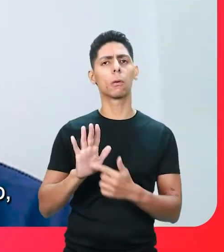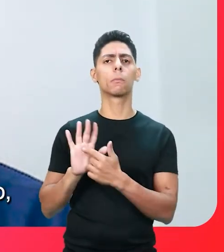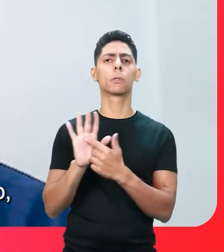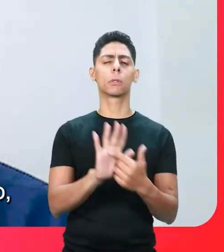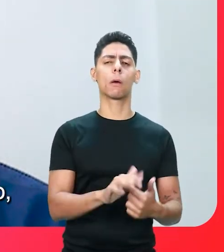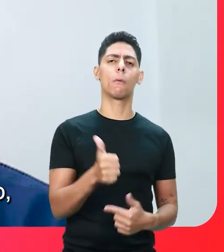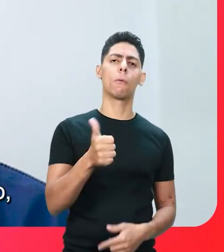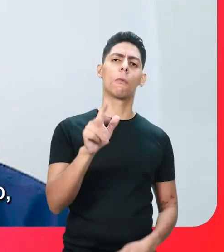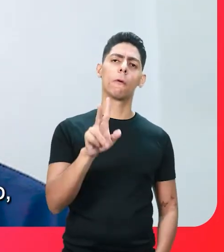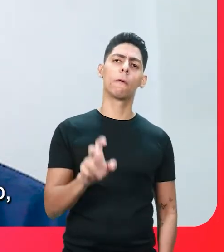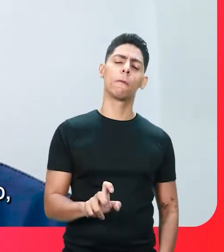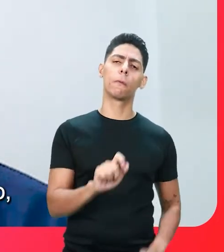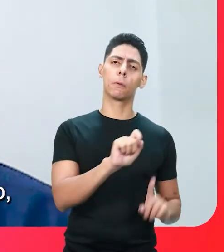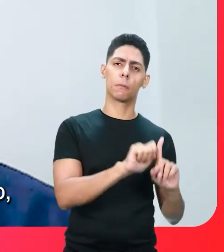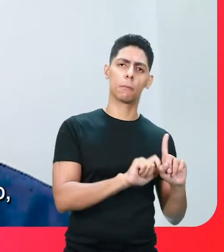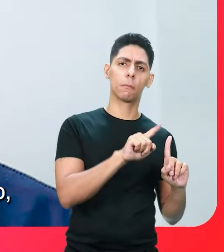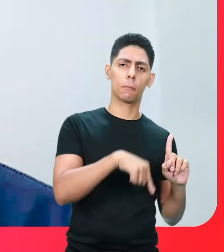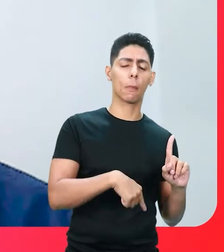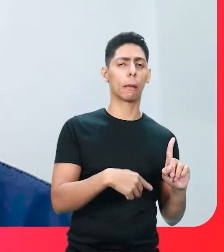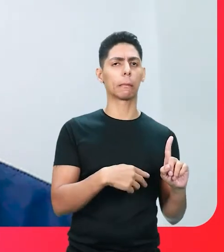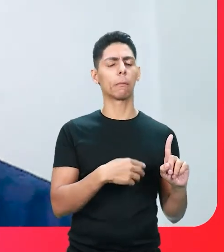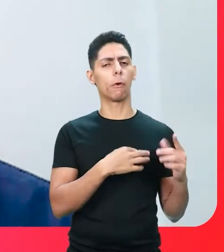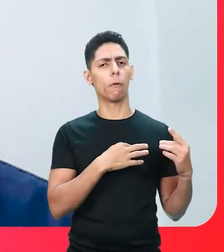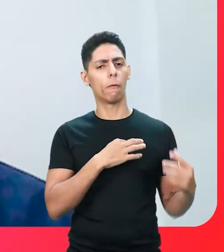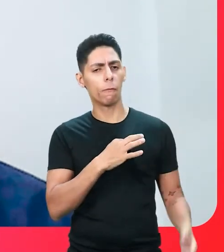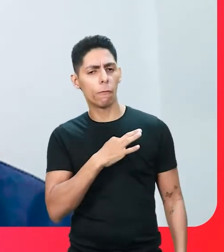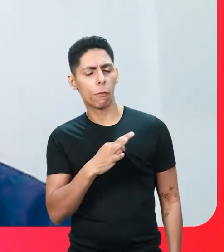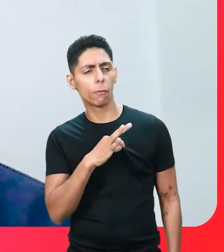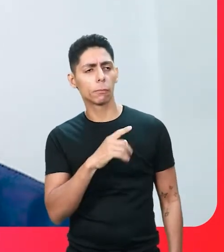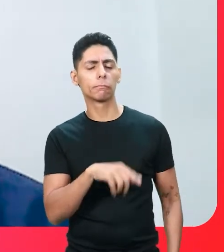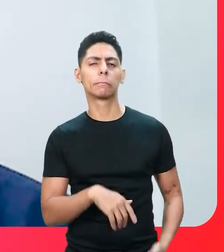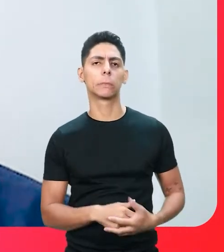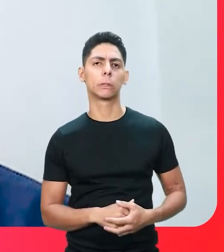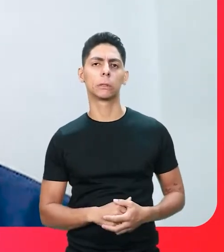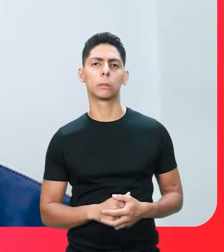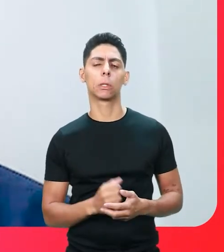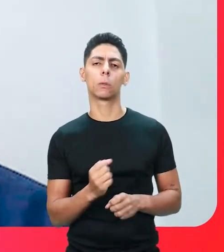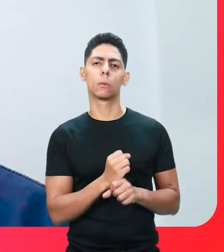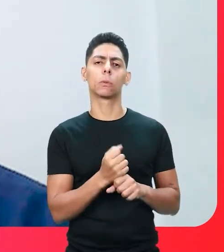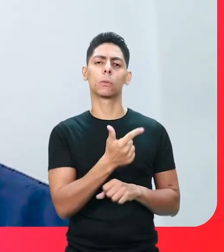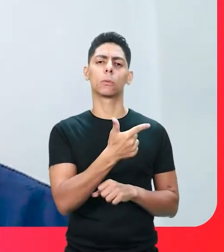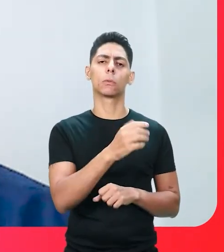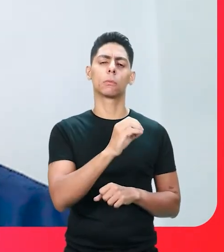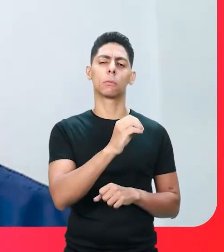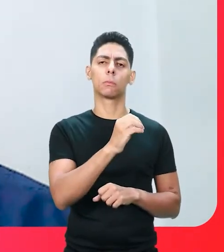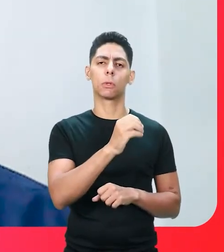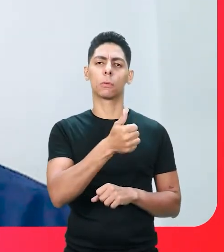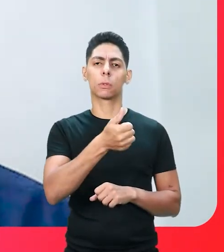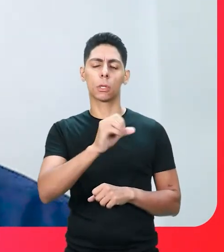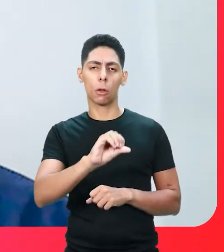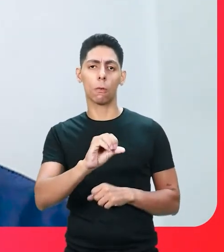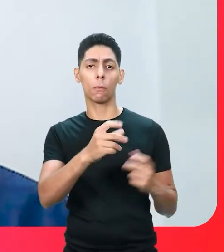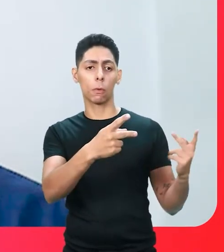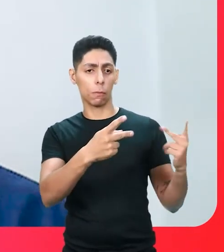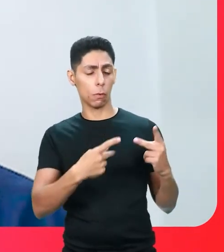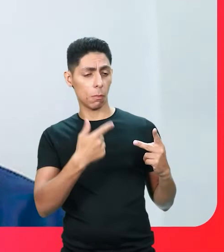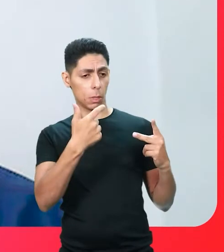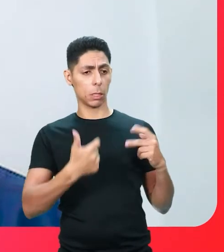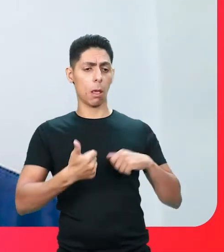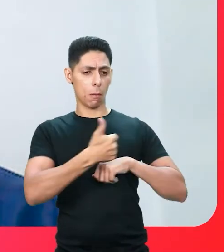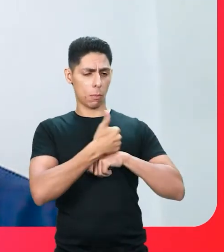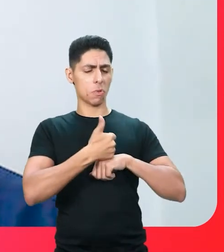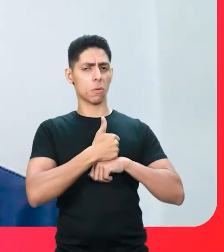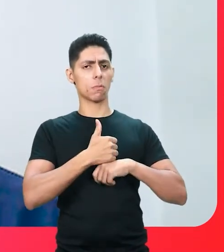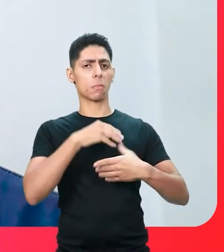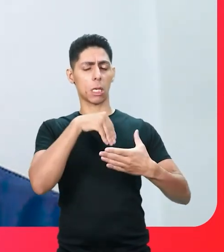mês um programa de rádio na UNCB como voluntário, e aí, em 2019, me convidou para ser profissionalizado pela UNCB. Então, em